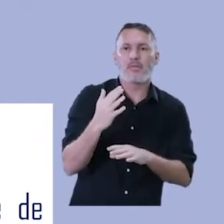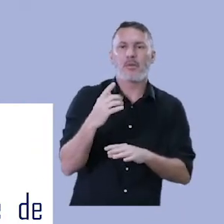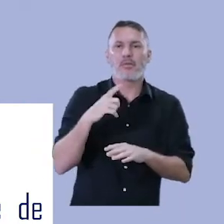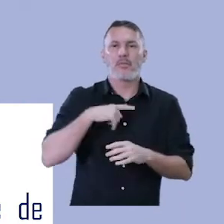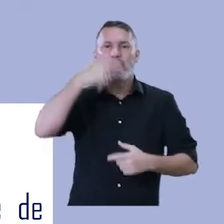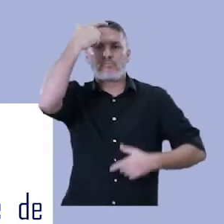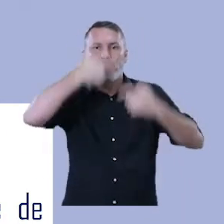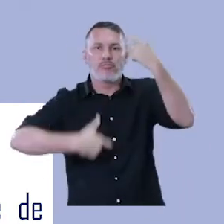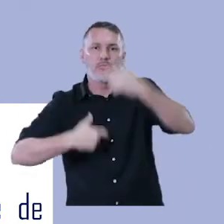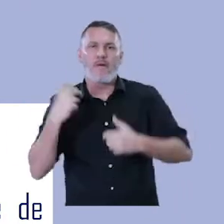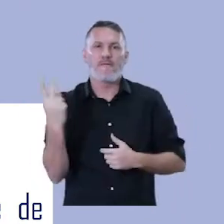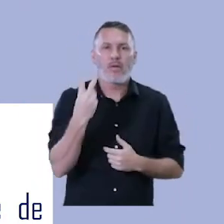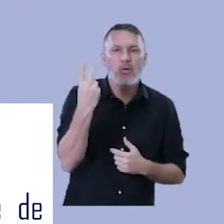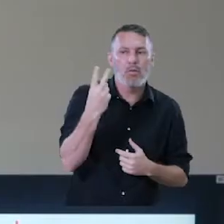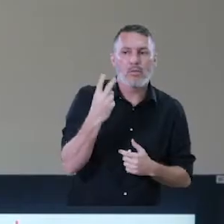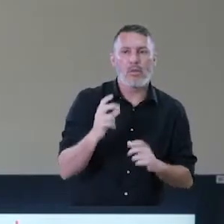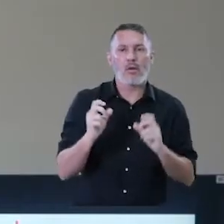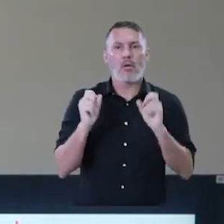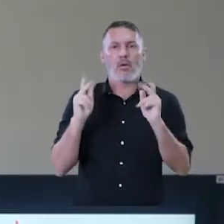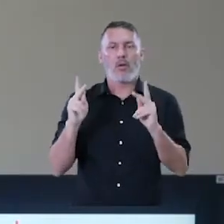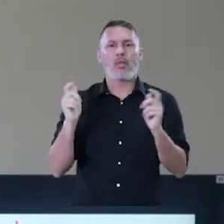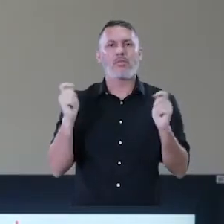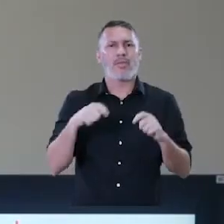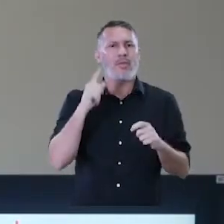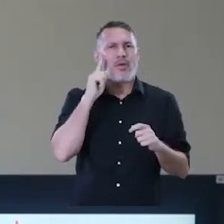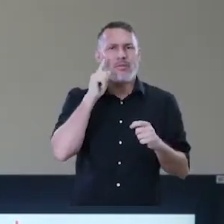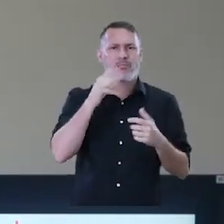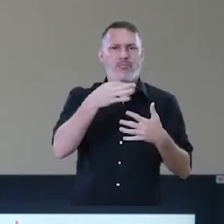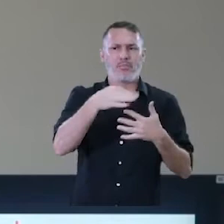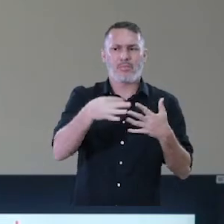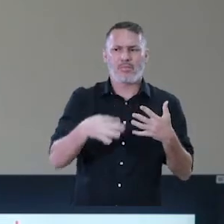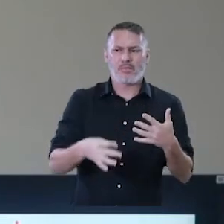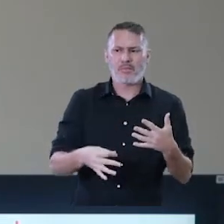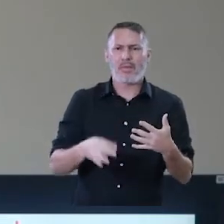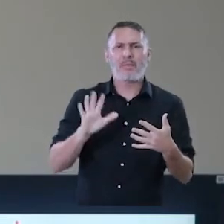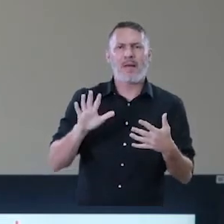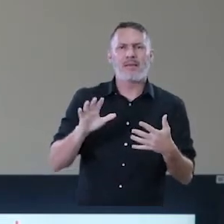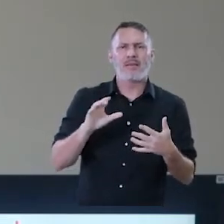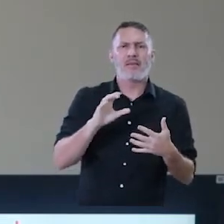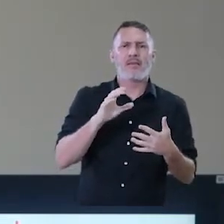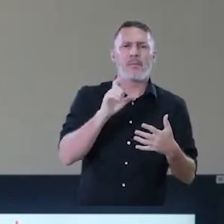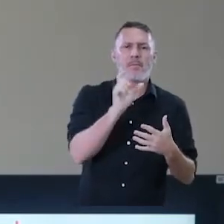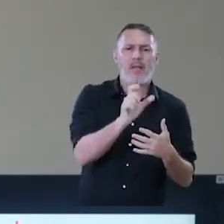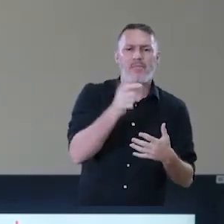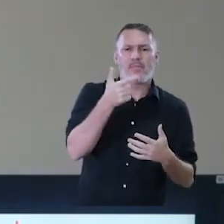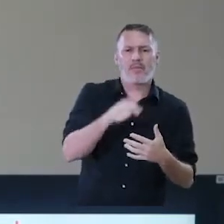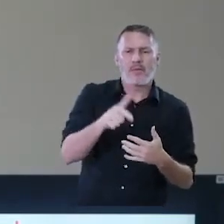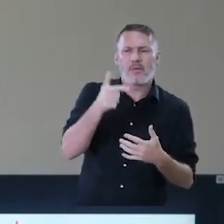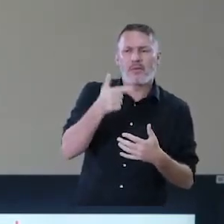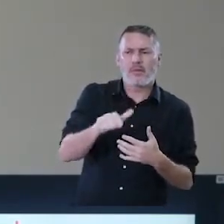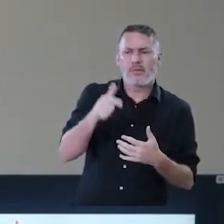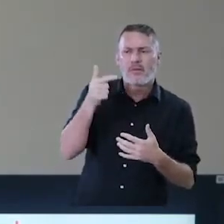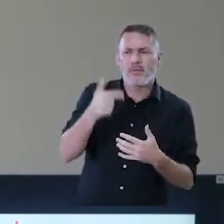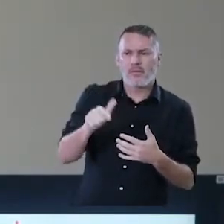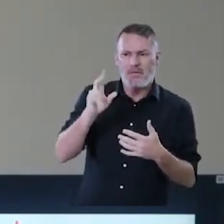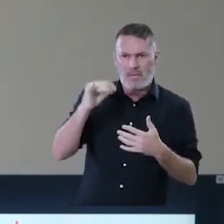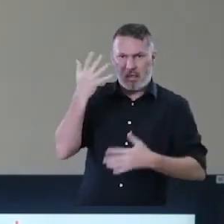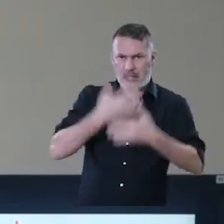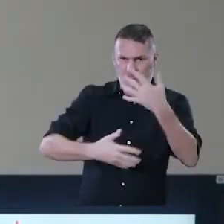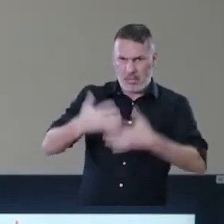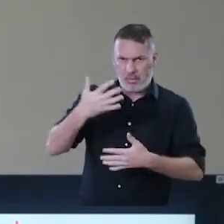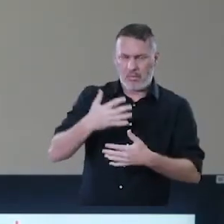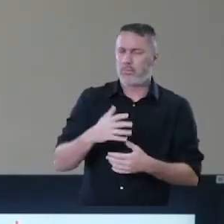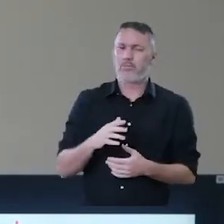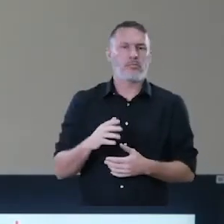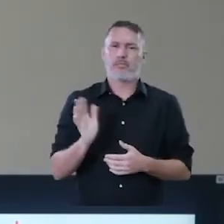ponto. Crise de valores. Ok, vou parar por aqui. Professor, mas essa repetição de crise vai